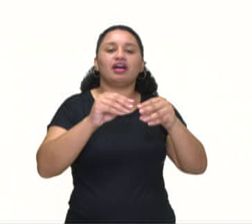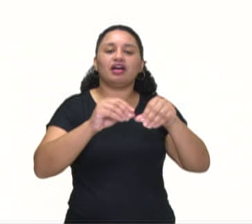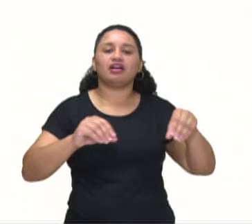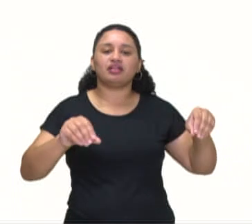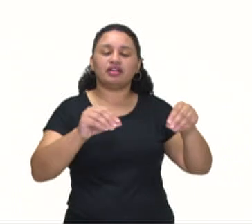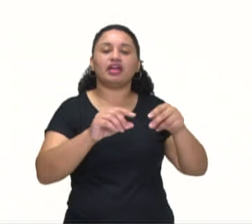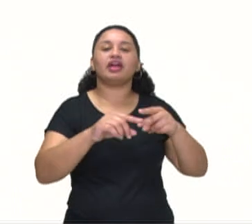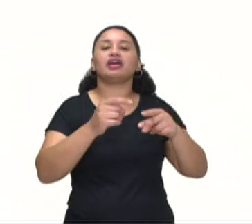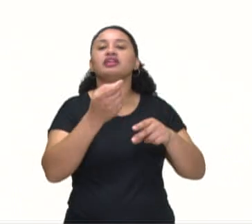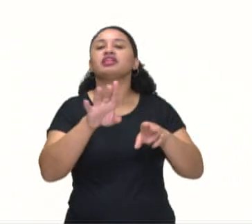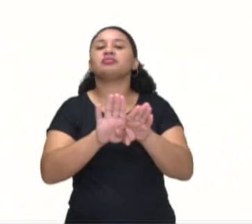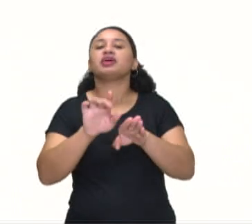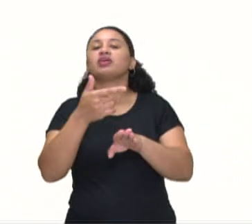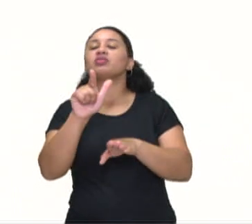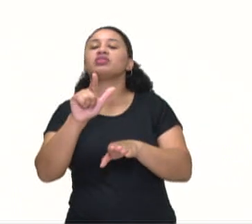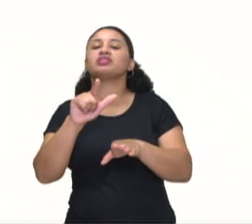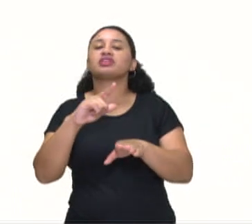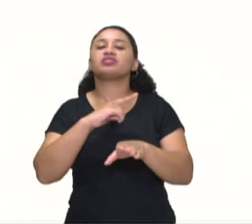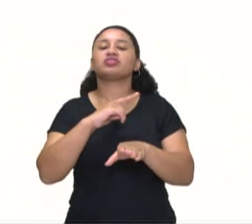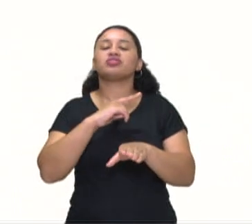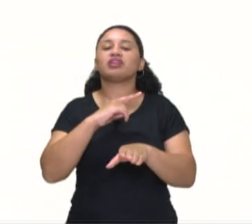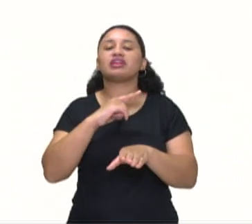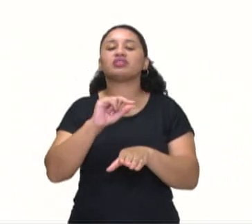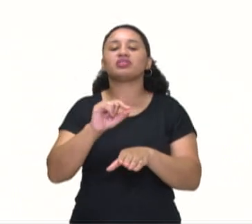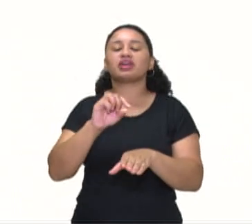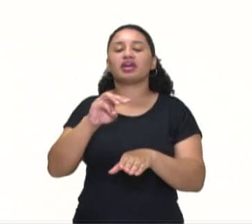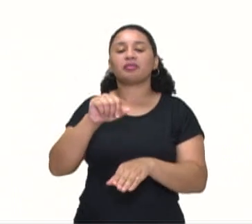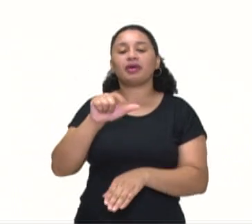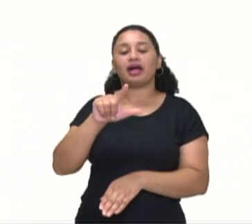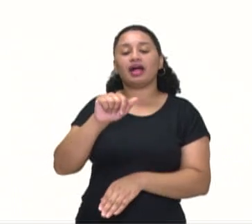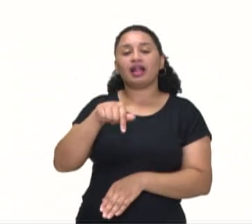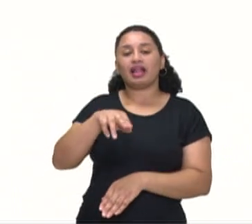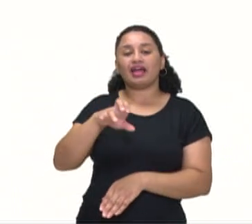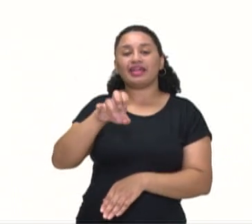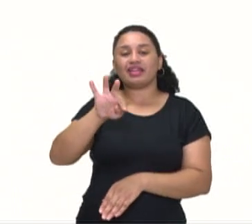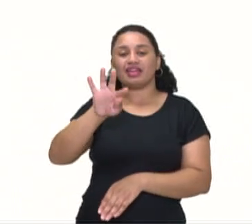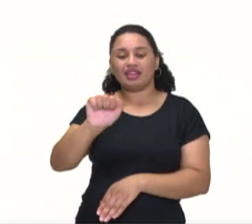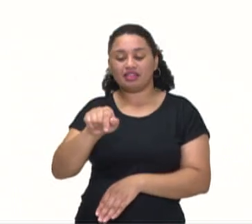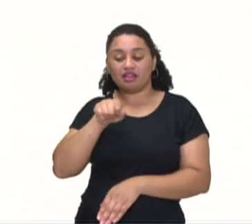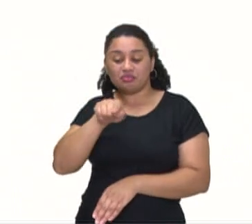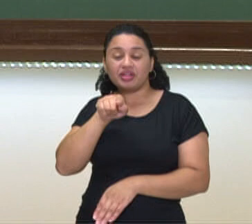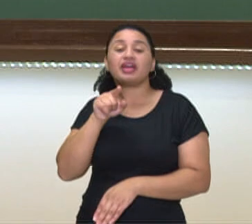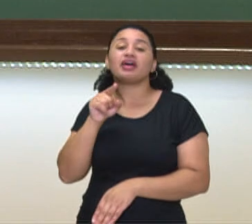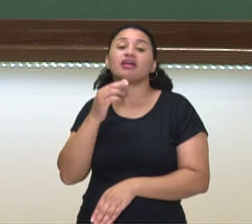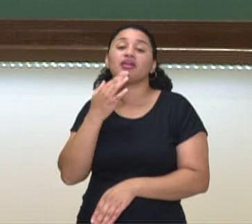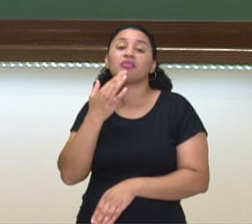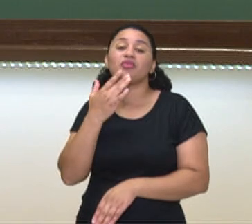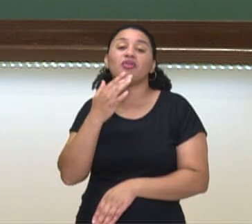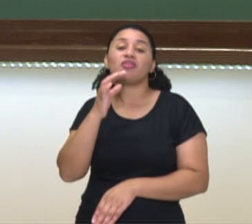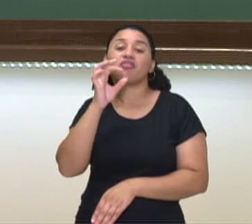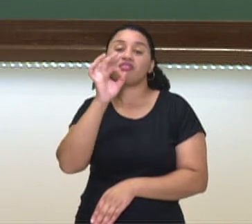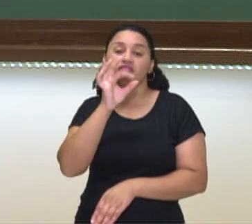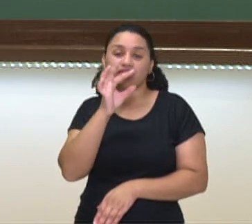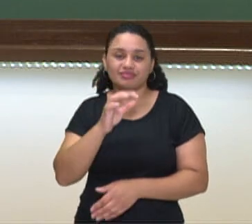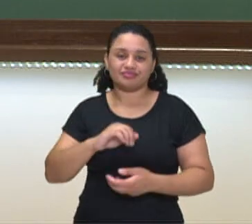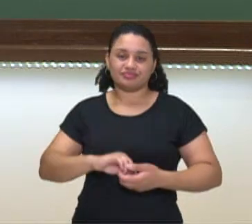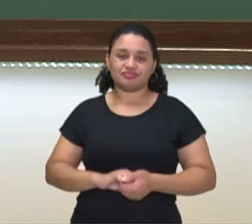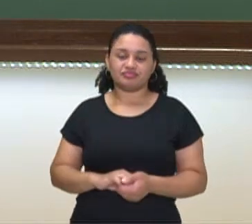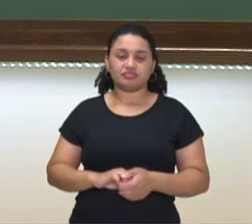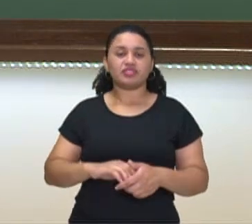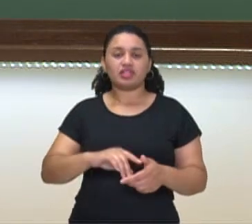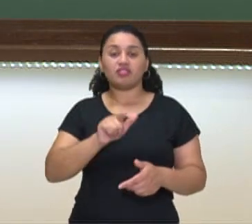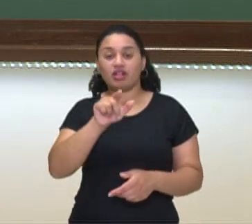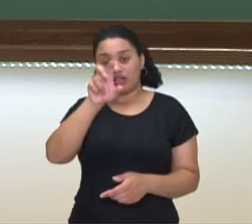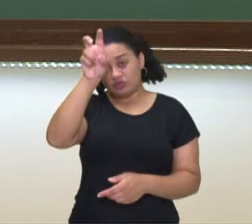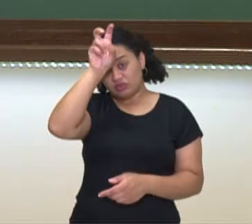a malaquita, que é um mineral verde. Então, os egípcios é que conseguiram esse